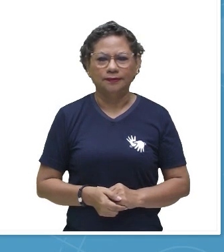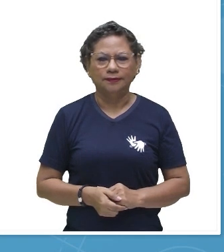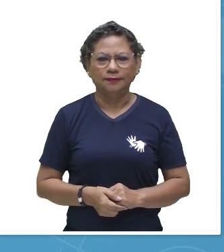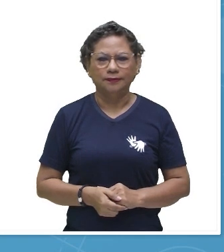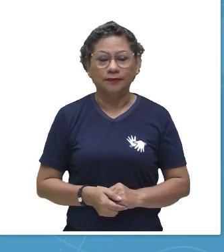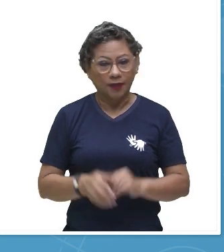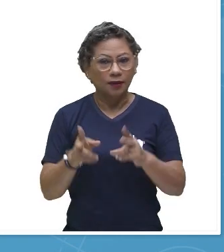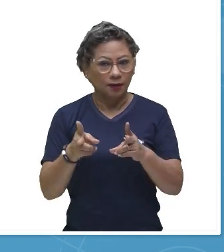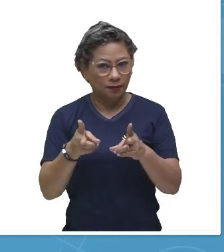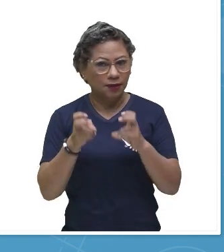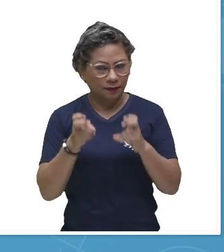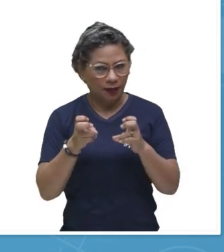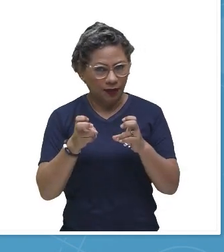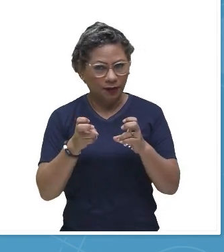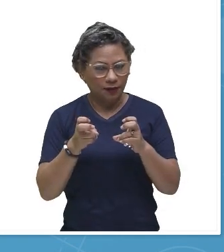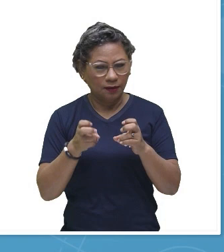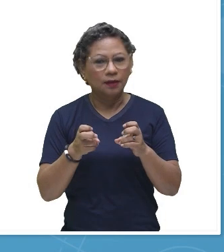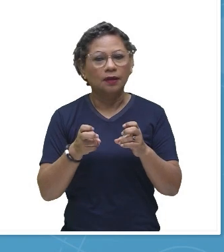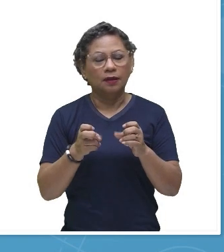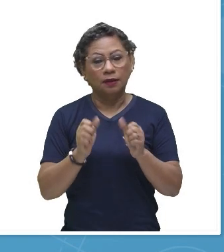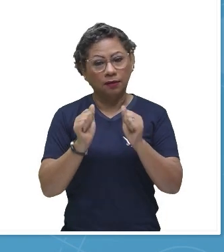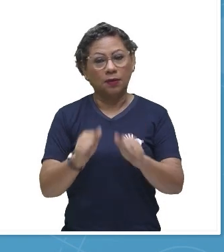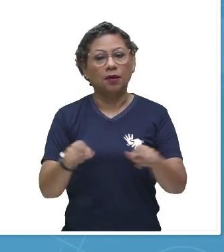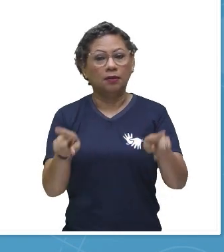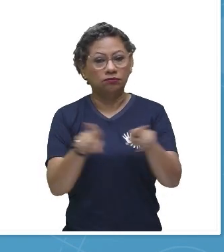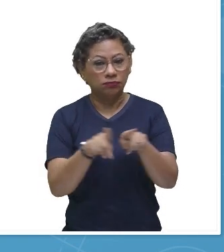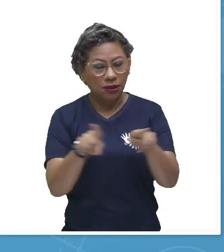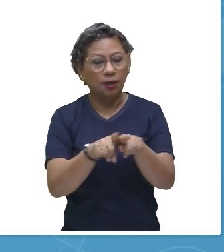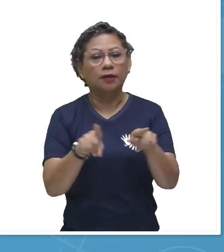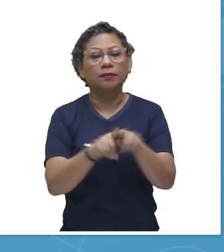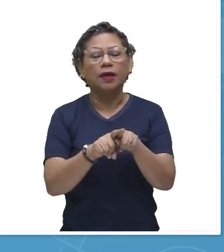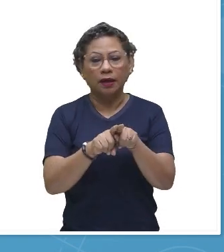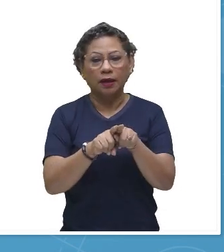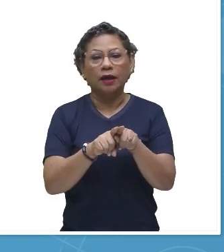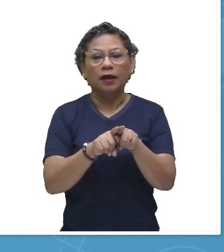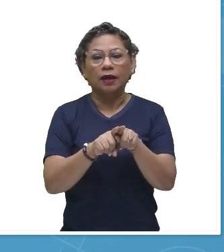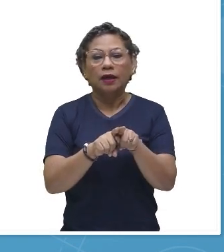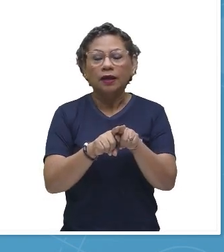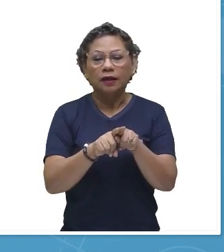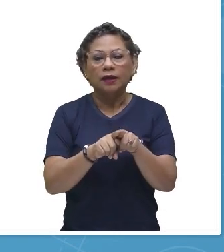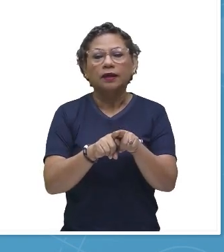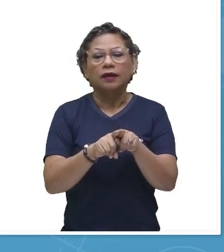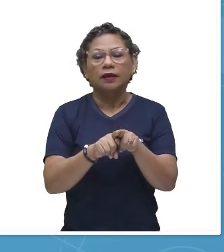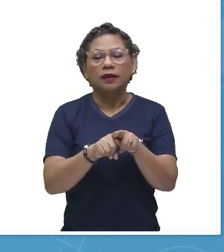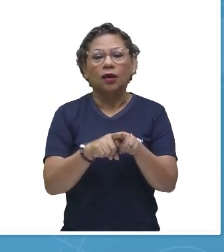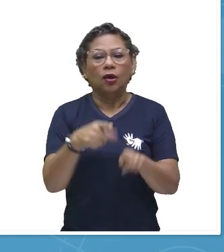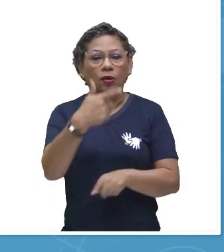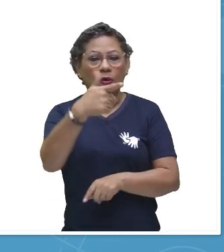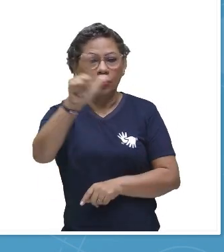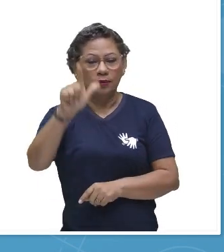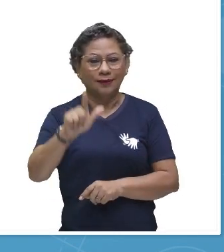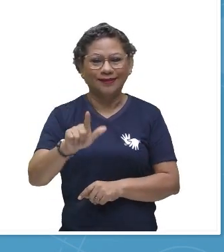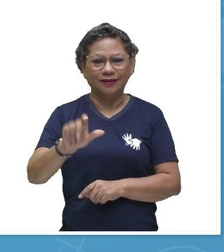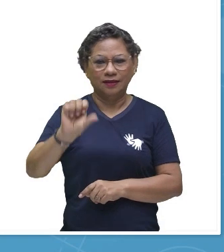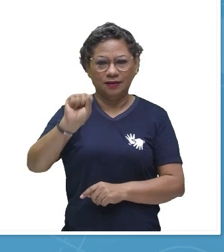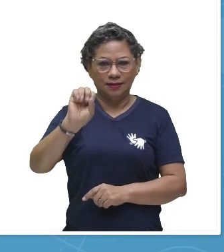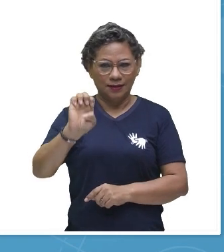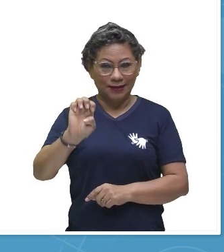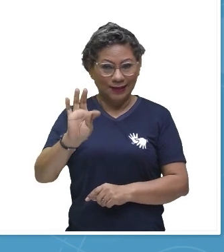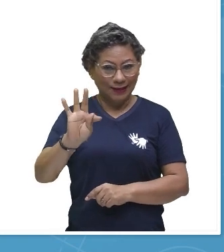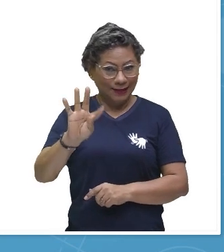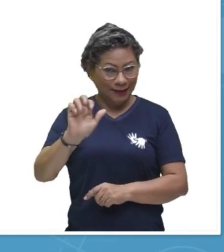Ó, eu posso colocar uma seta aqui na outra ponta também, que significa o quê?